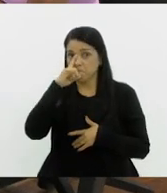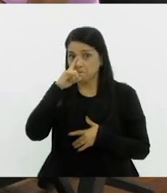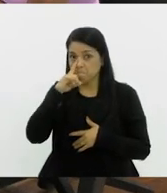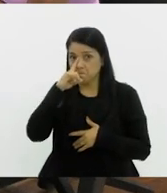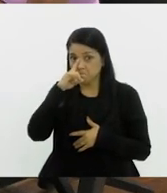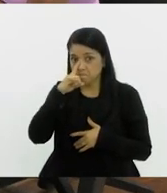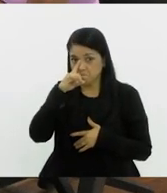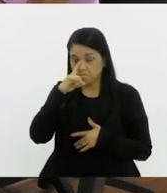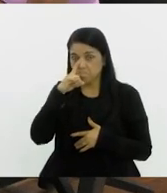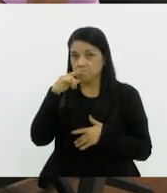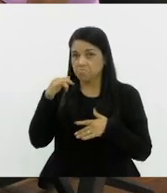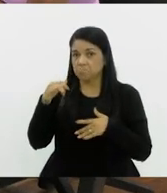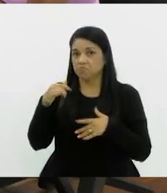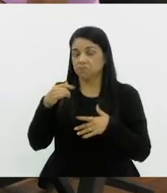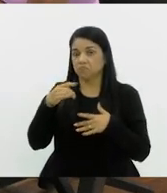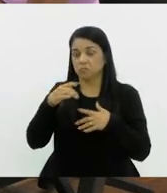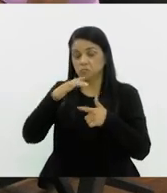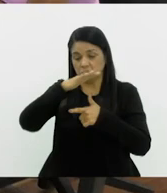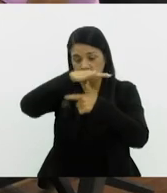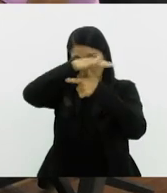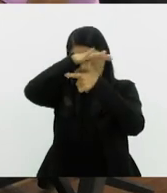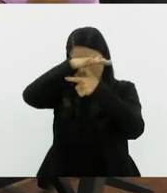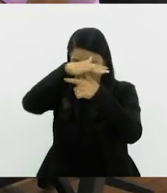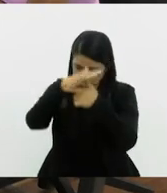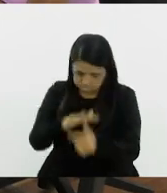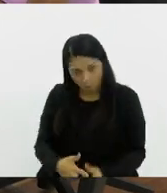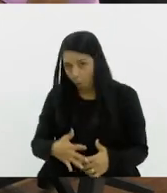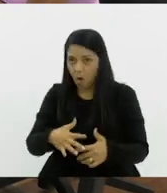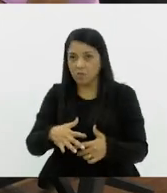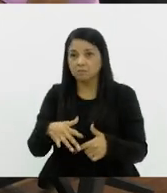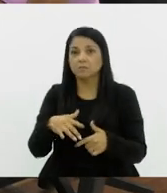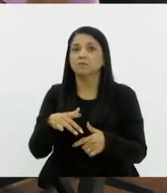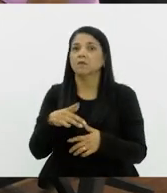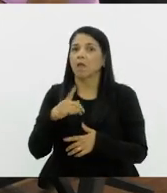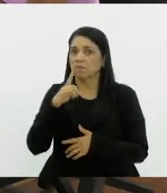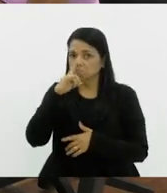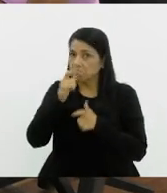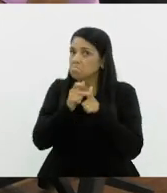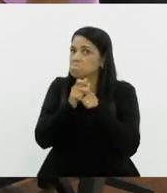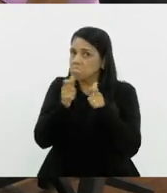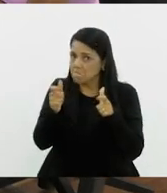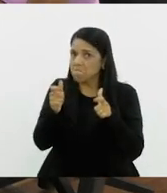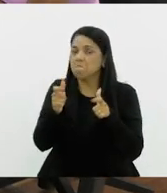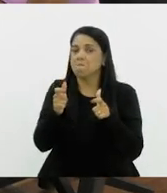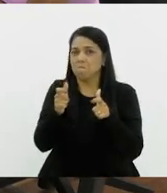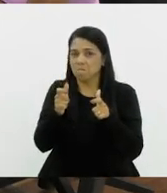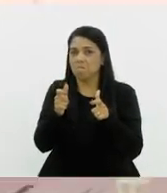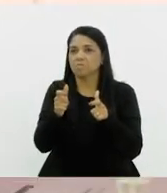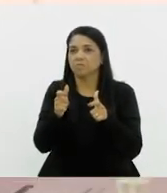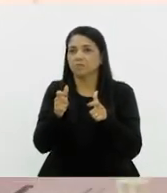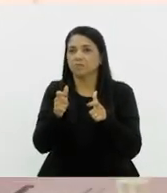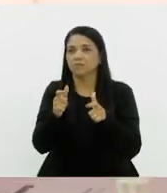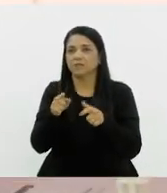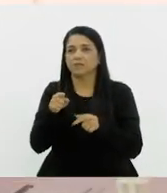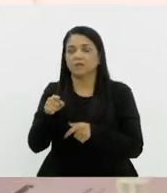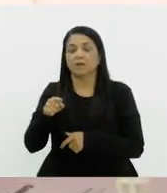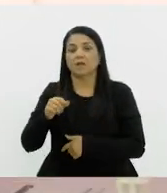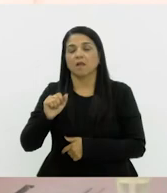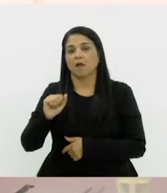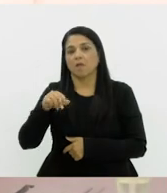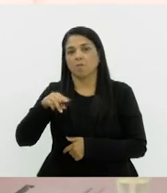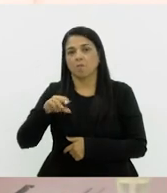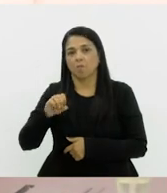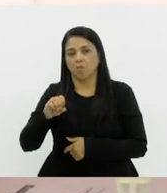enorme. A não ser que nós revoguemos a lei das probabilidades, que eu acho um pouco difícil. Um pouco difícil. A Mofonte contactou